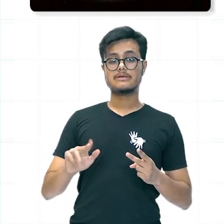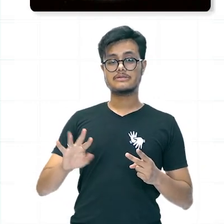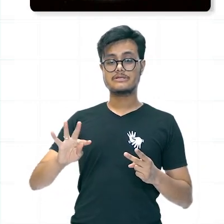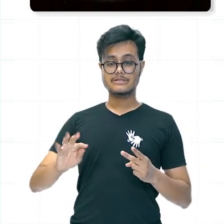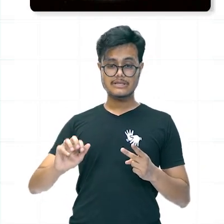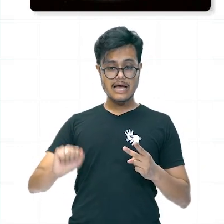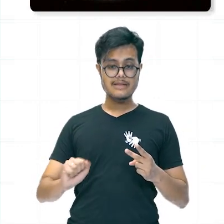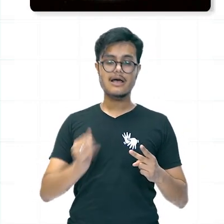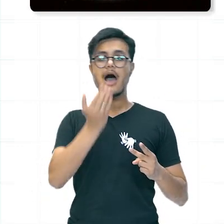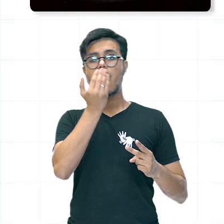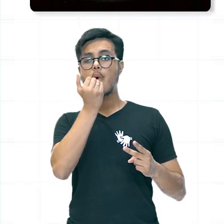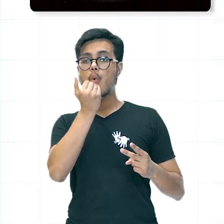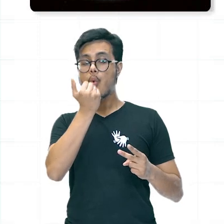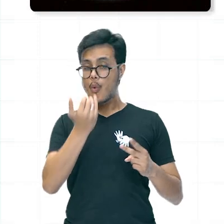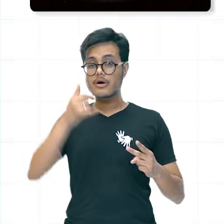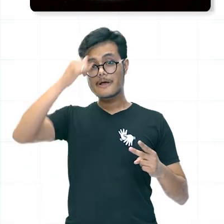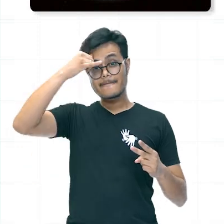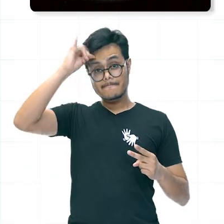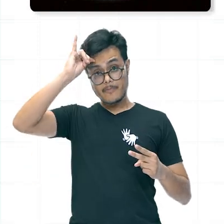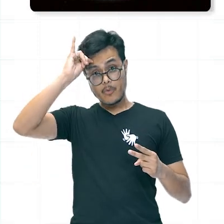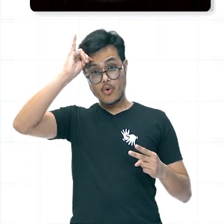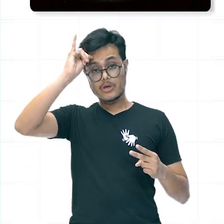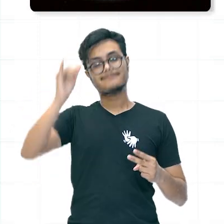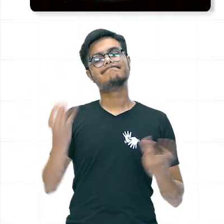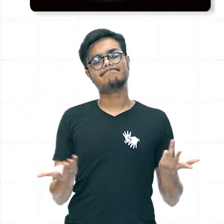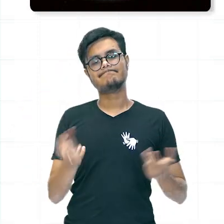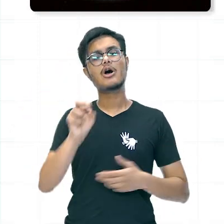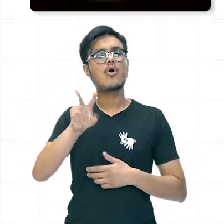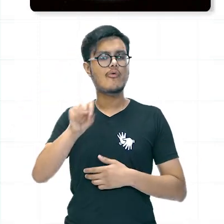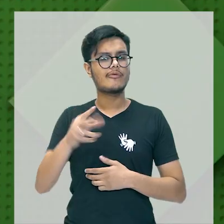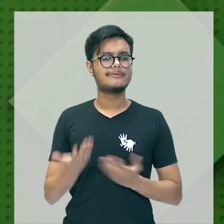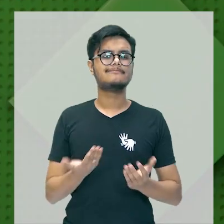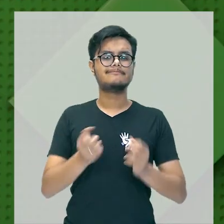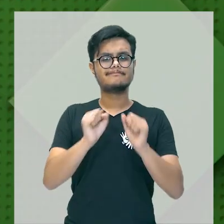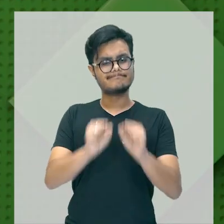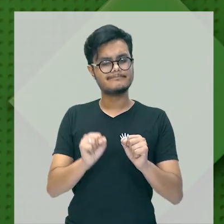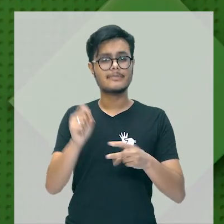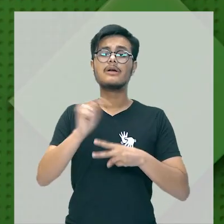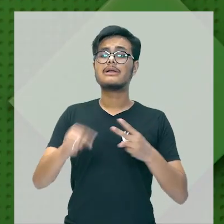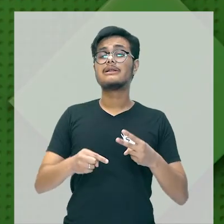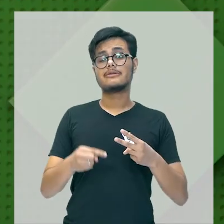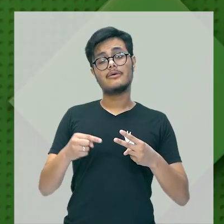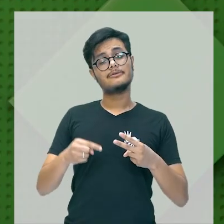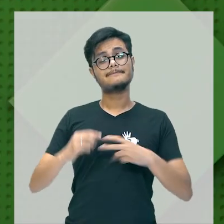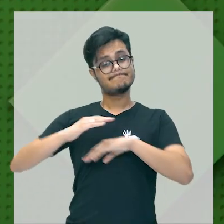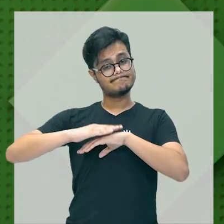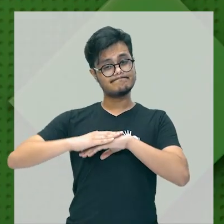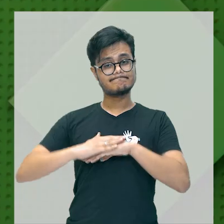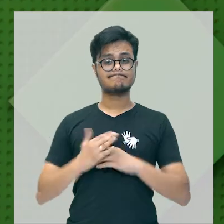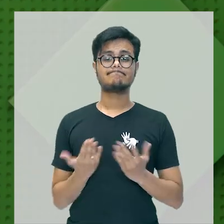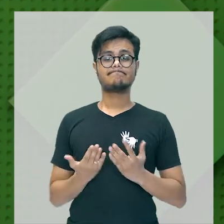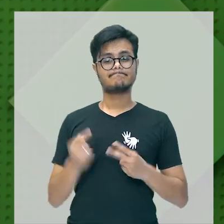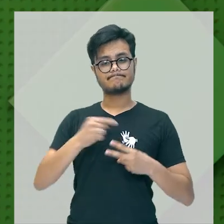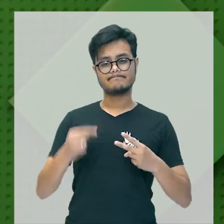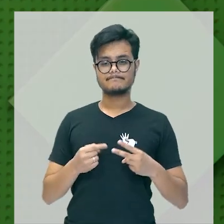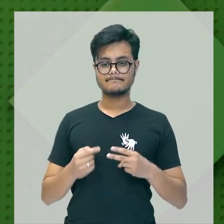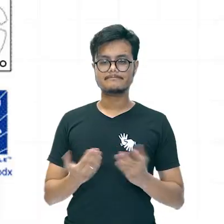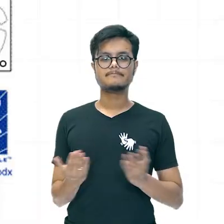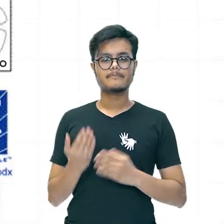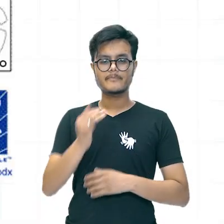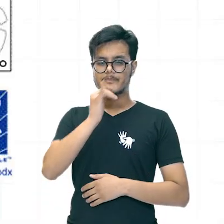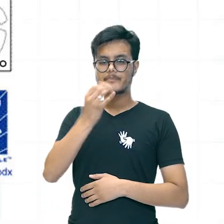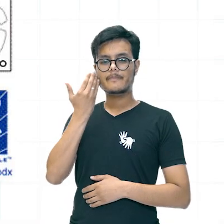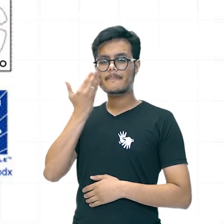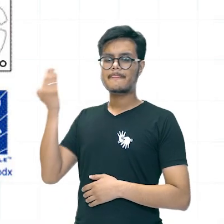desse verme, que é quando ela ingere uma carne contaminada. Então, ela pode ser de porco ou pode ser de boi. Então, você observa aí no